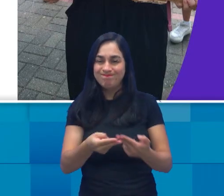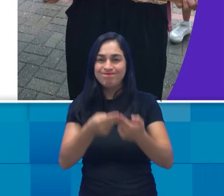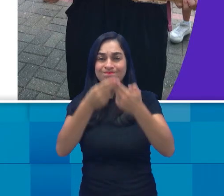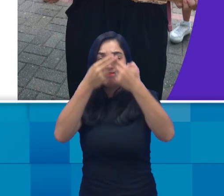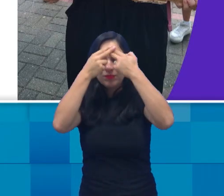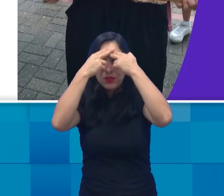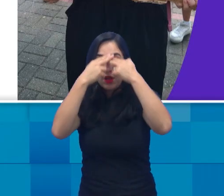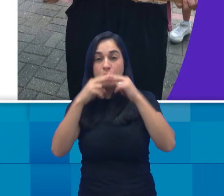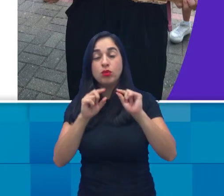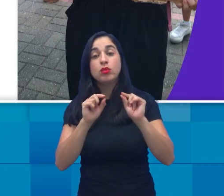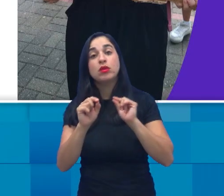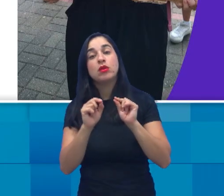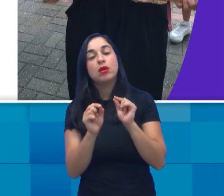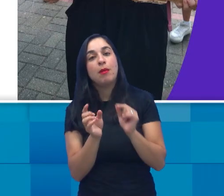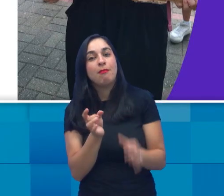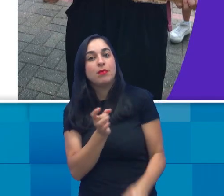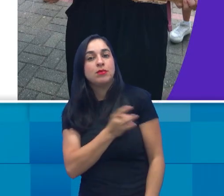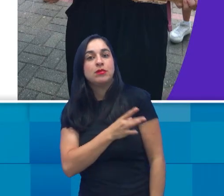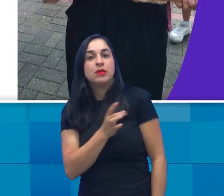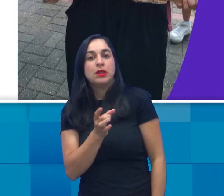aliado ao medo, levou